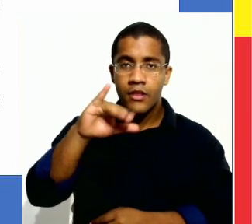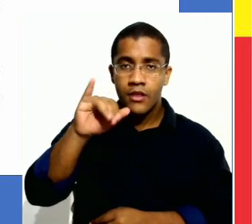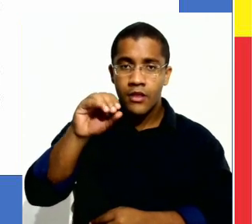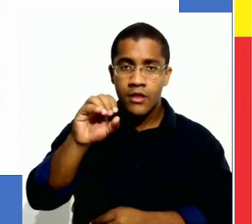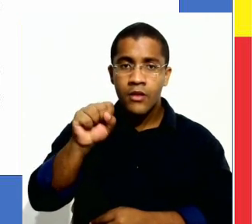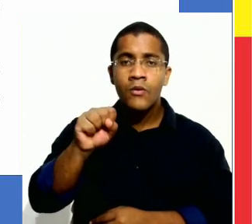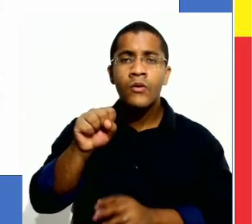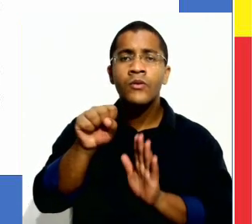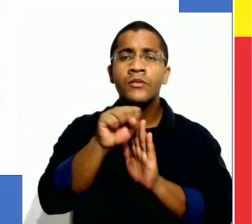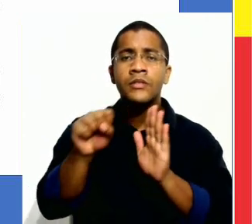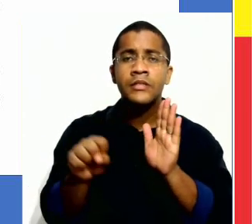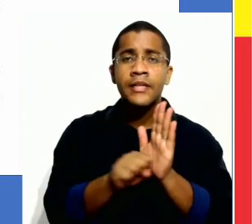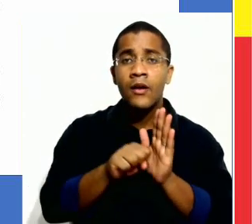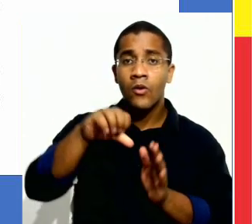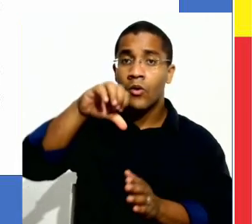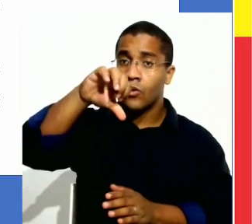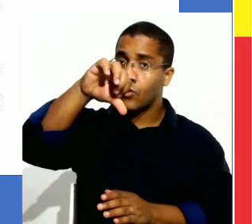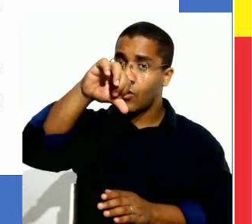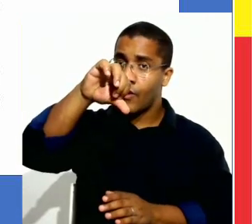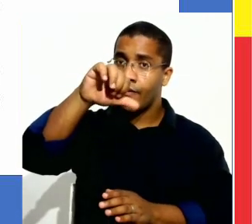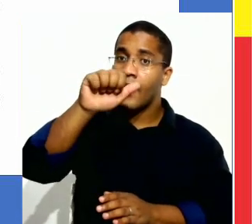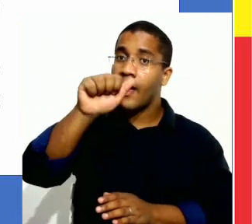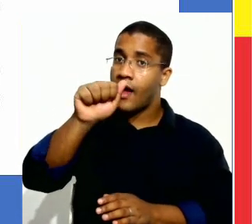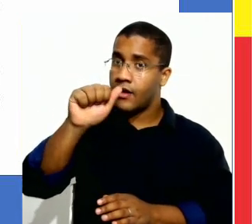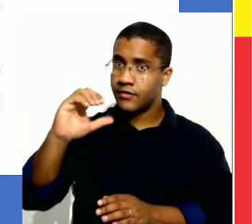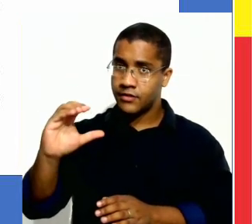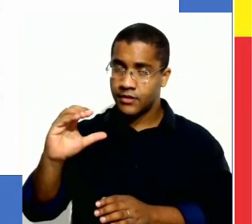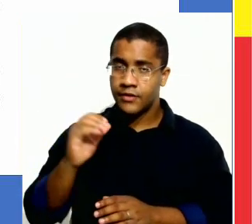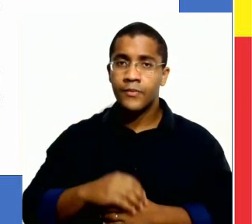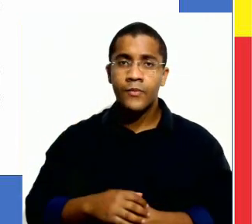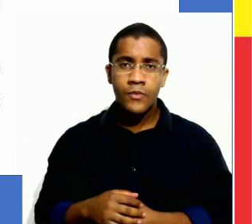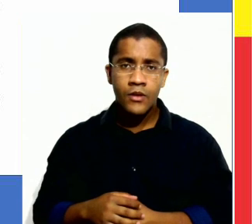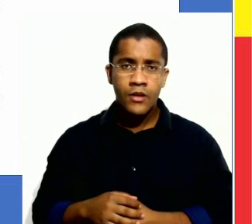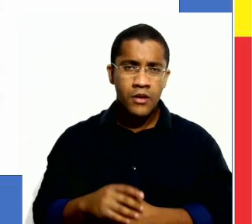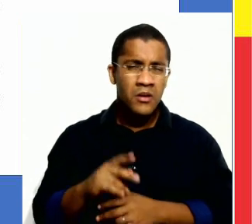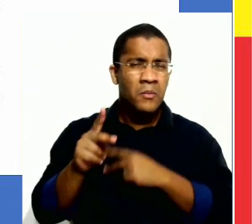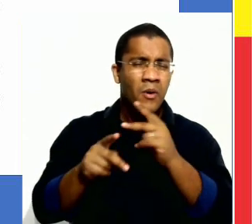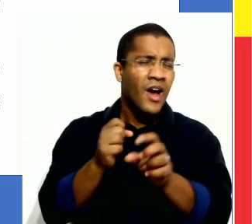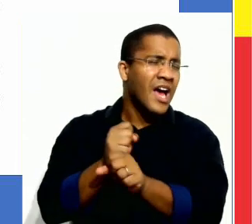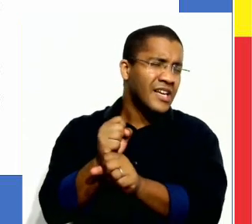AC. Povos que durante